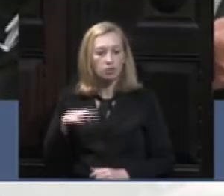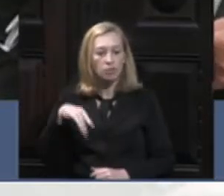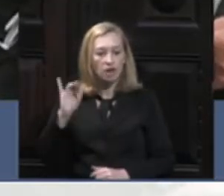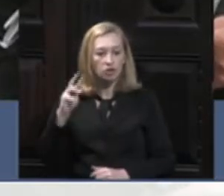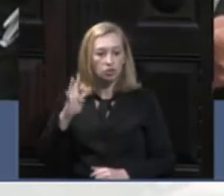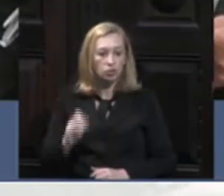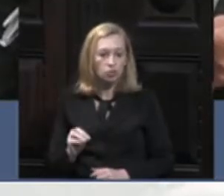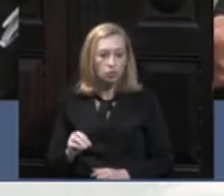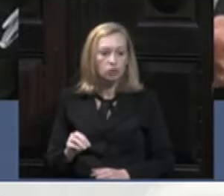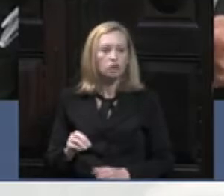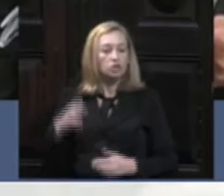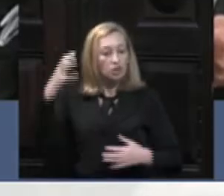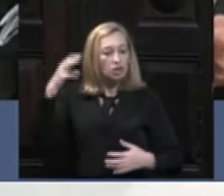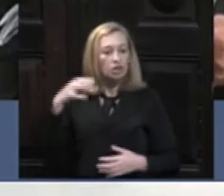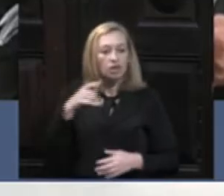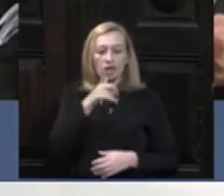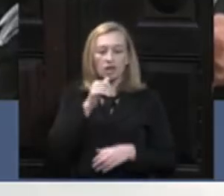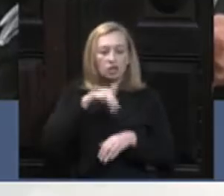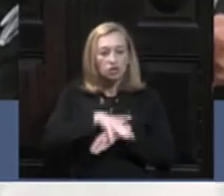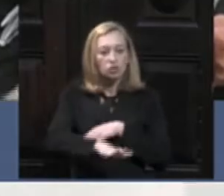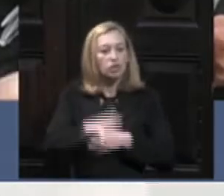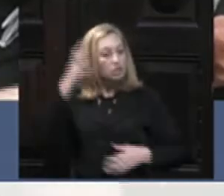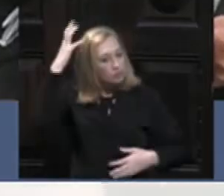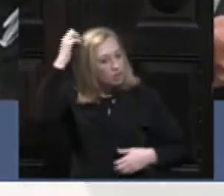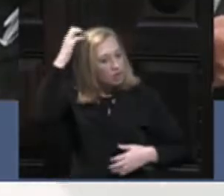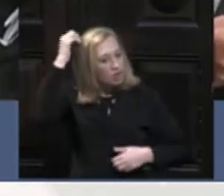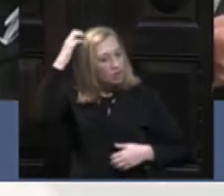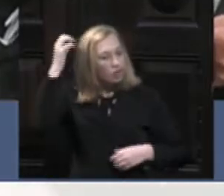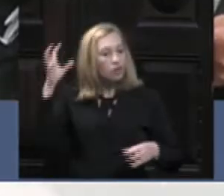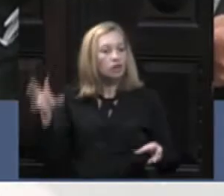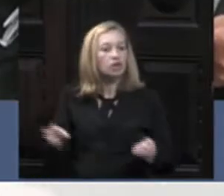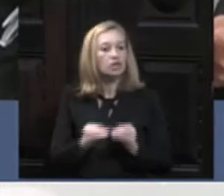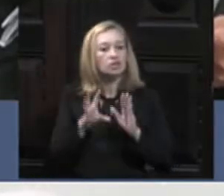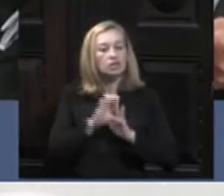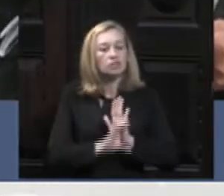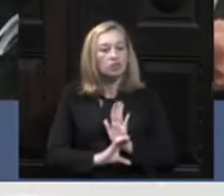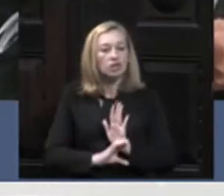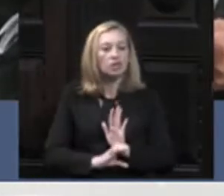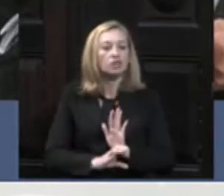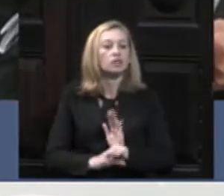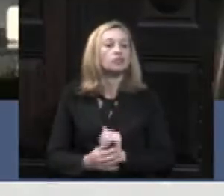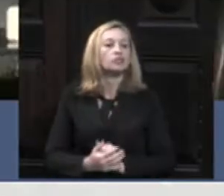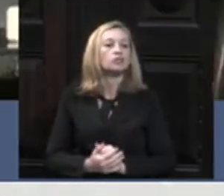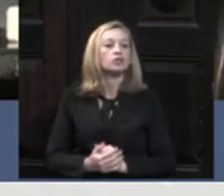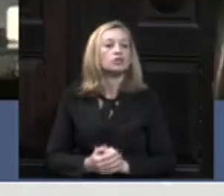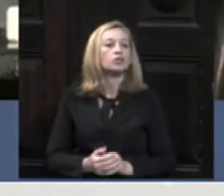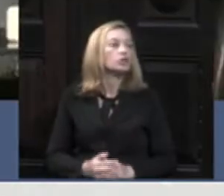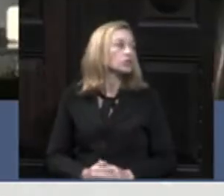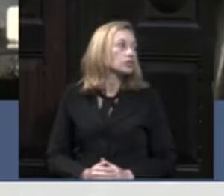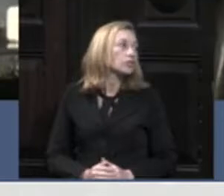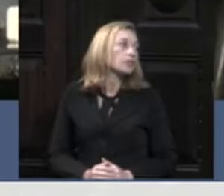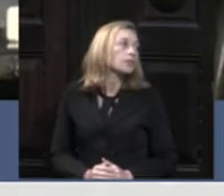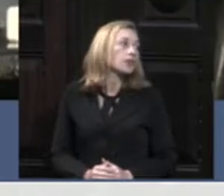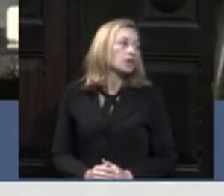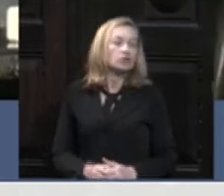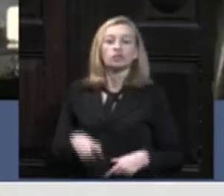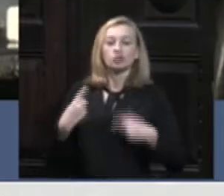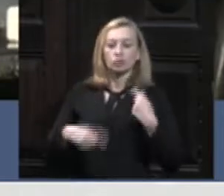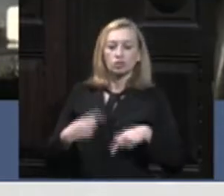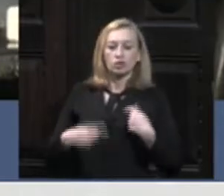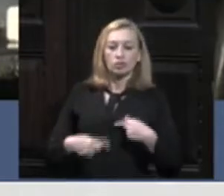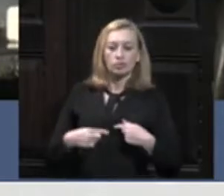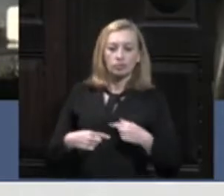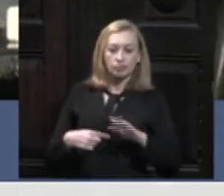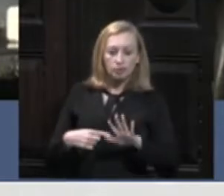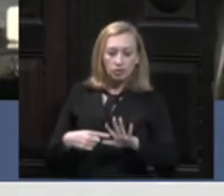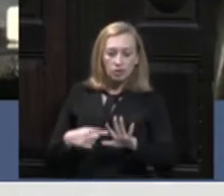na forma que menciona. Essa é a emenda e o parecer da Comissão de Assuntos Municipais. Com os pareceres emitidos em discussão. Senhor